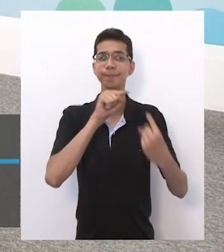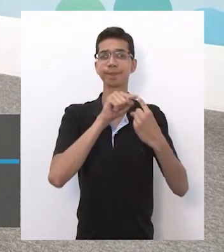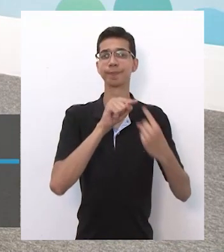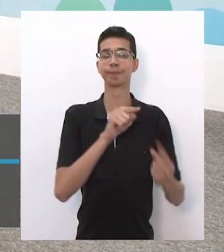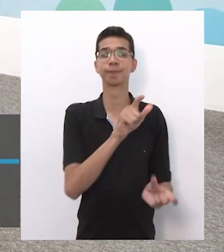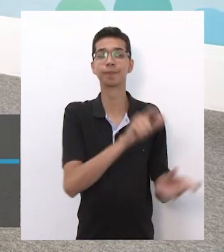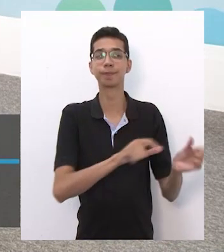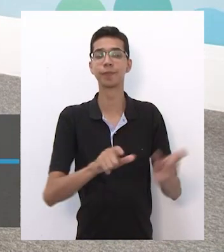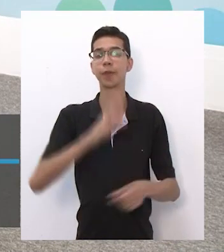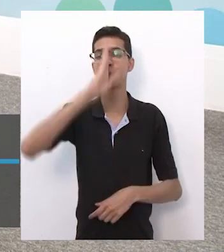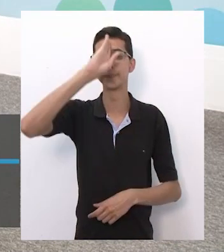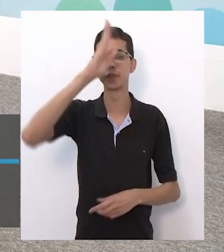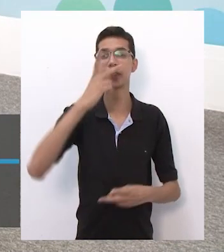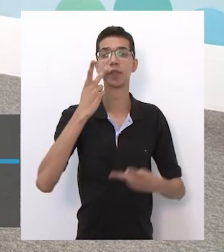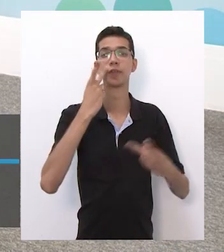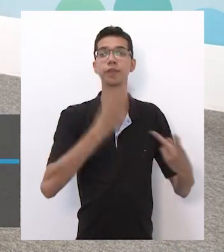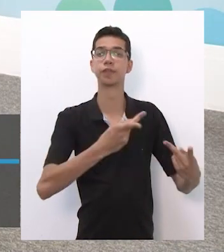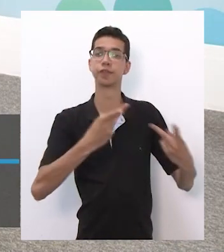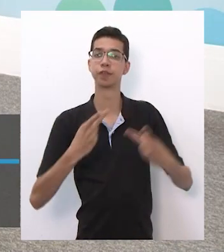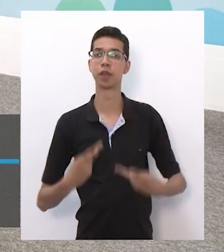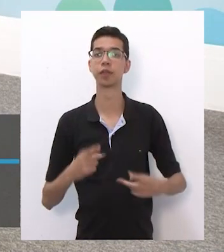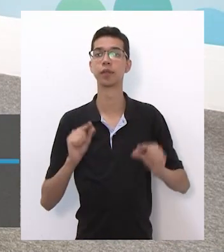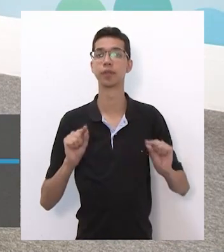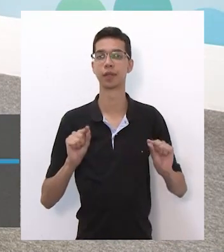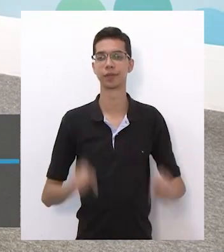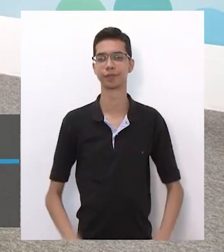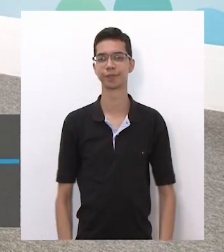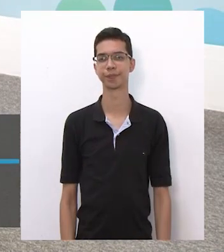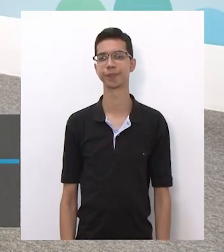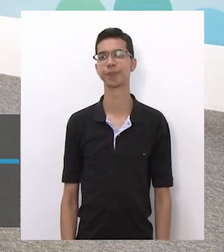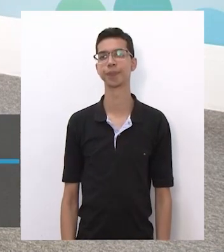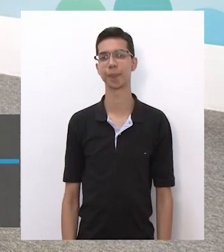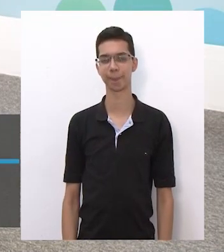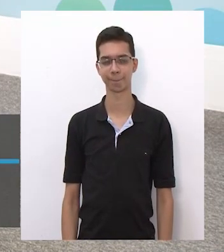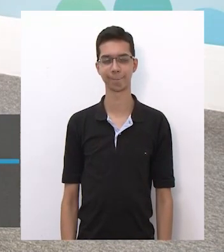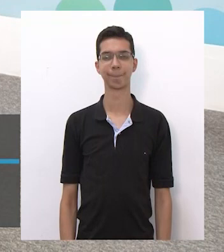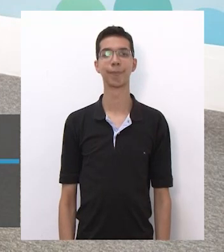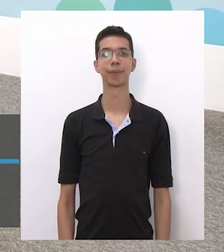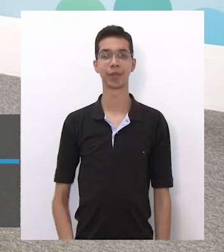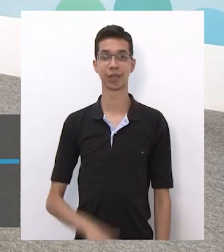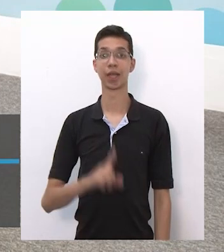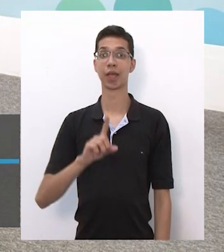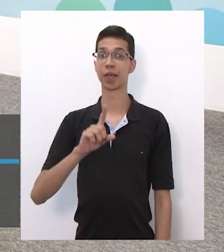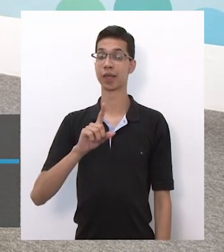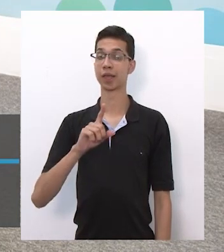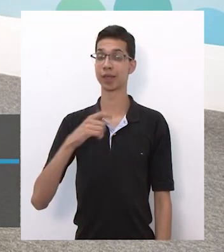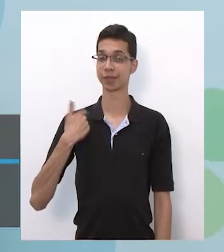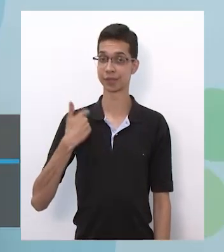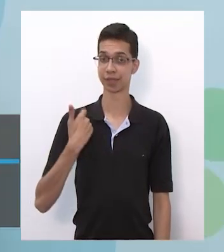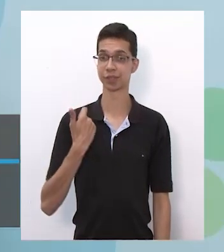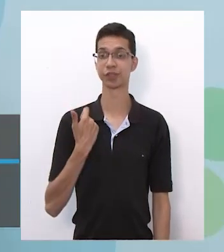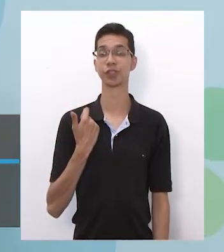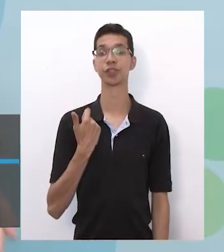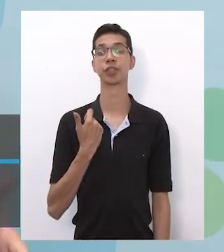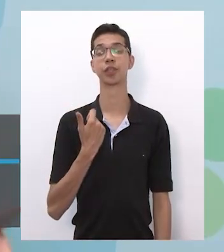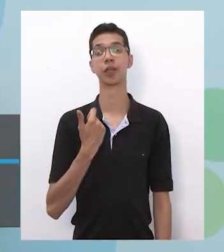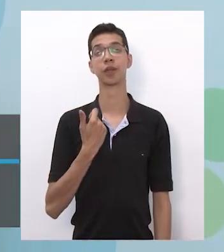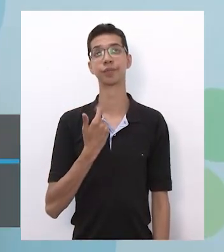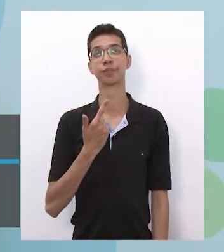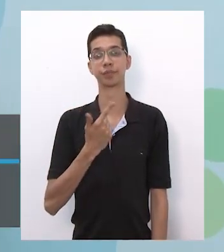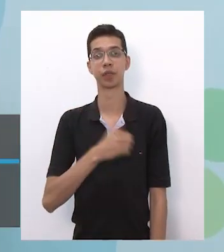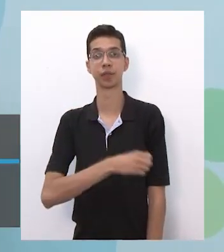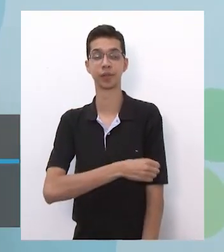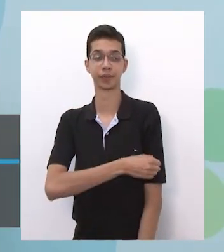pode visitar? Sim. Então, nesse momento, a faixa etária é dos anos finais do ensino fundamental e do ensino médio. Então, do 6º